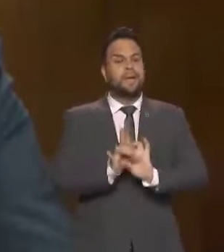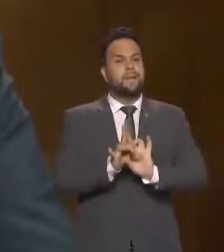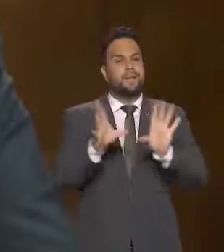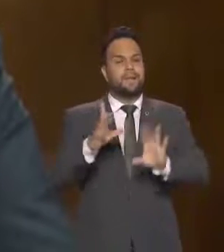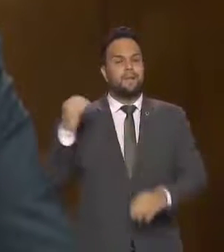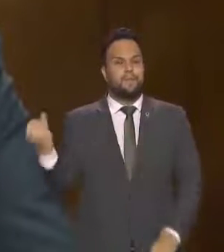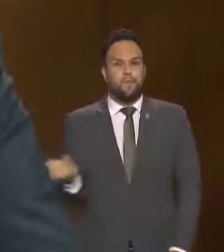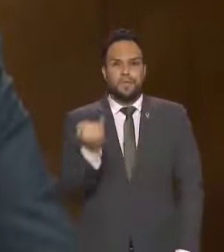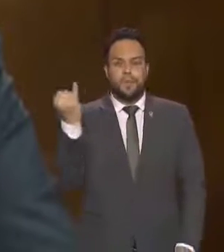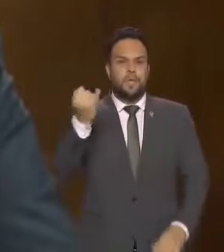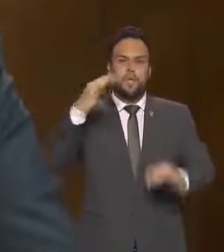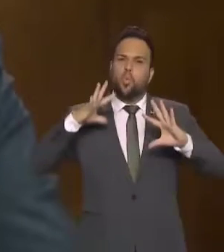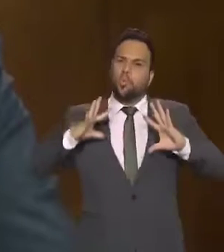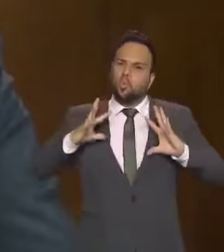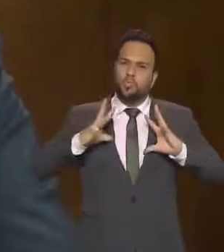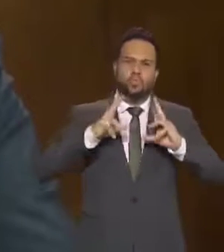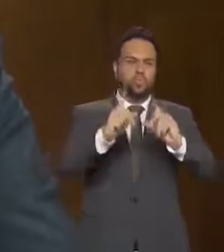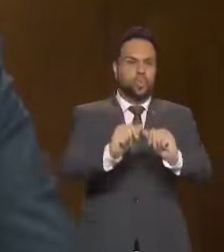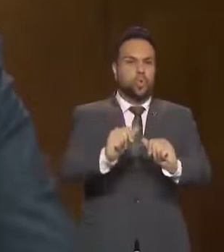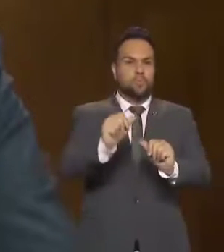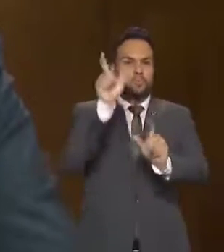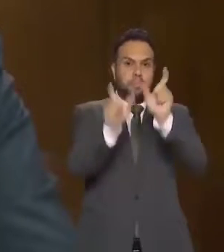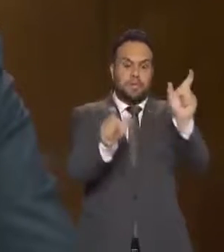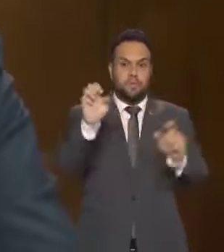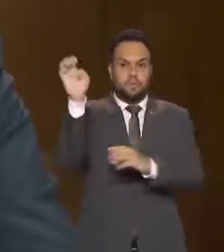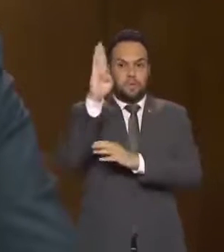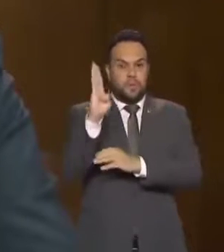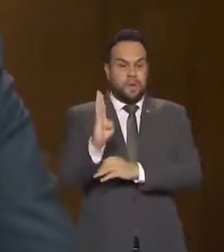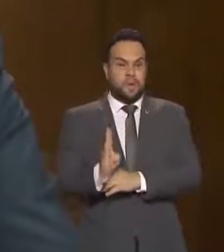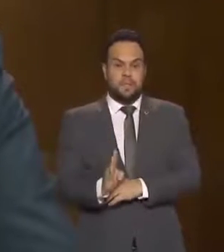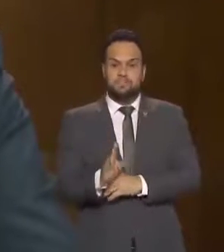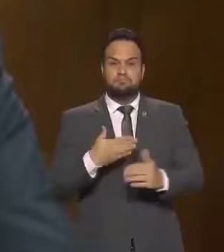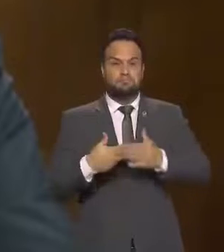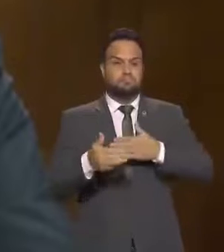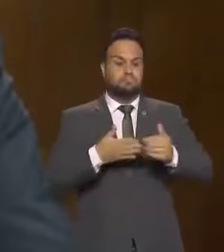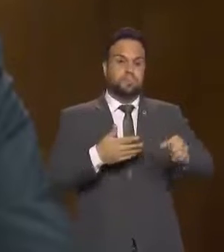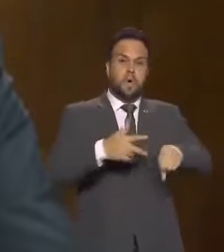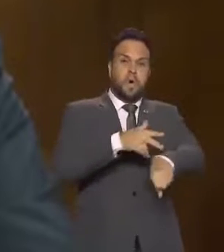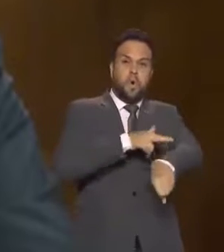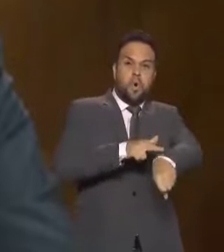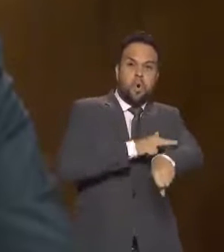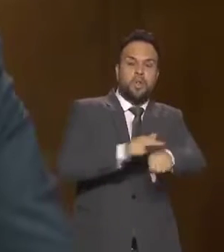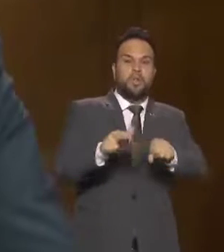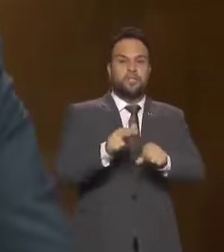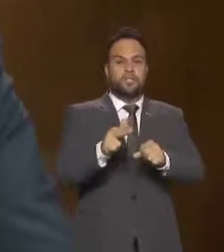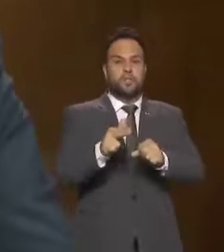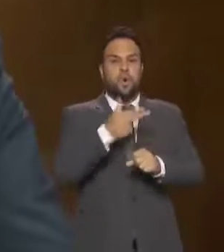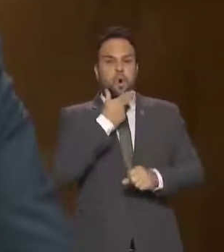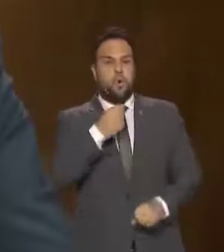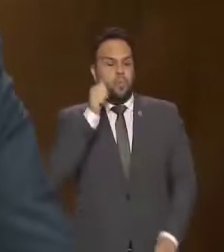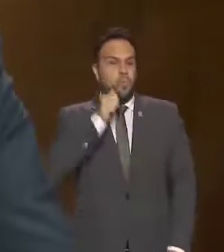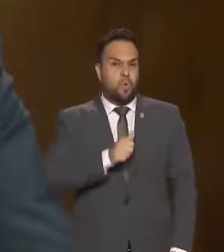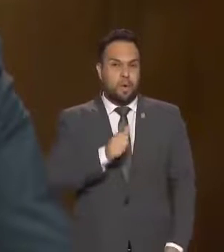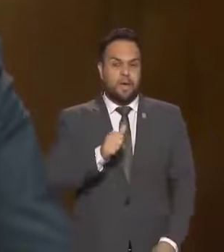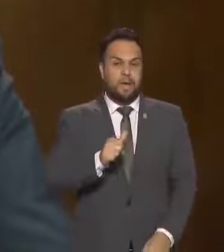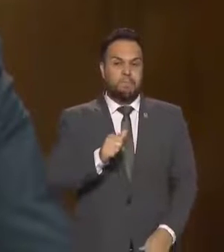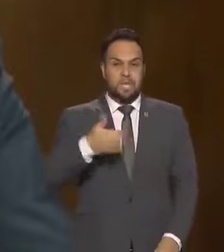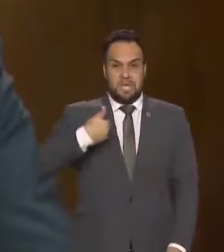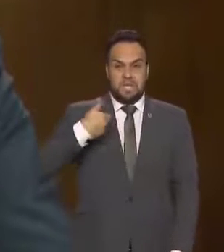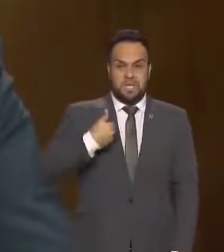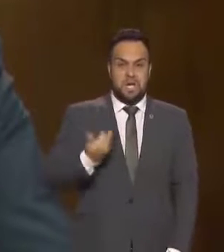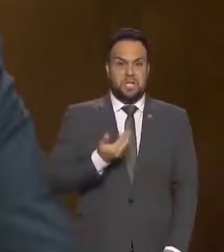e as liberdades fundamentais de todos os brasileiros independentemente da origem raça sexo cor